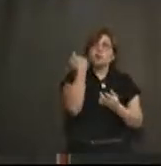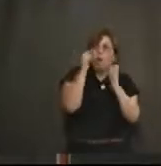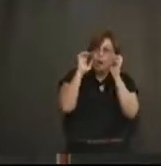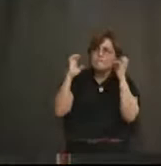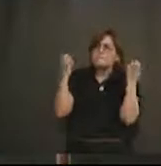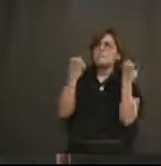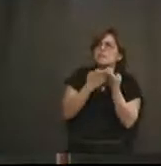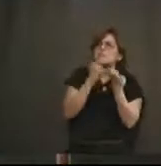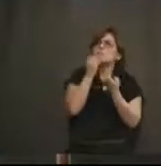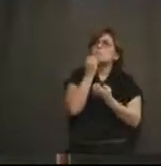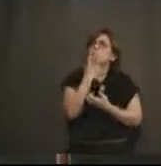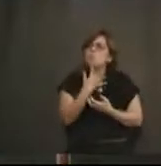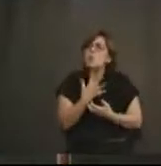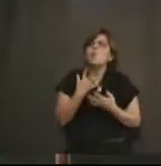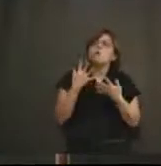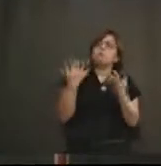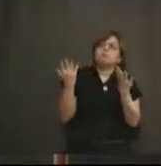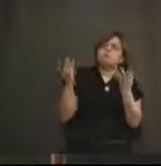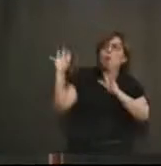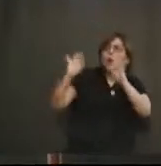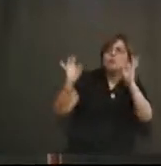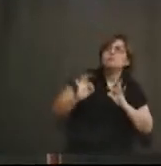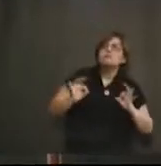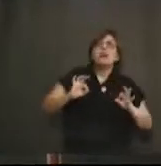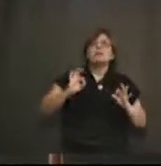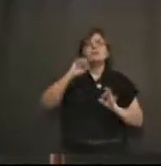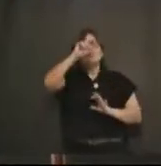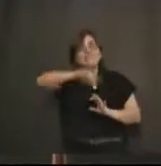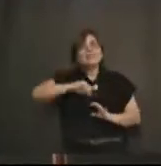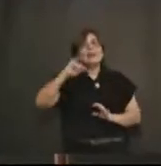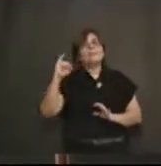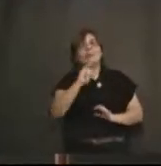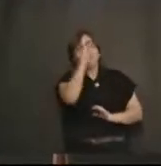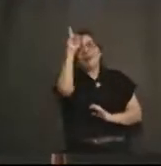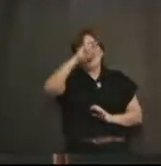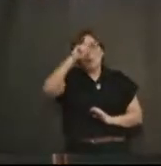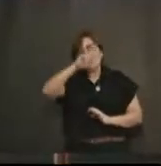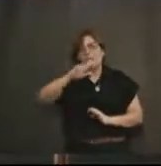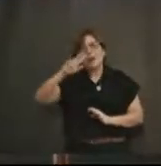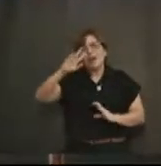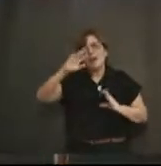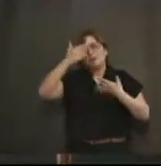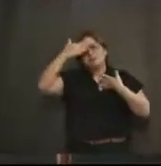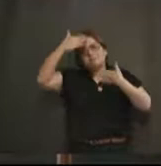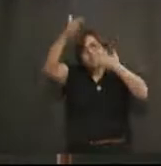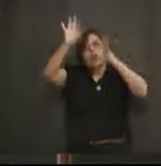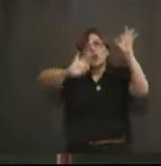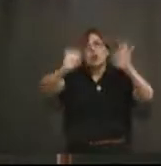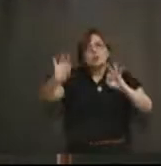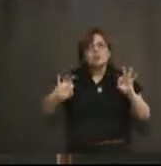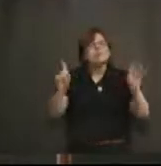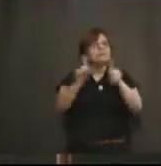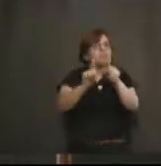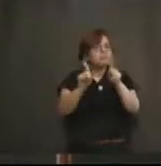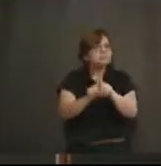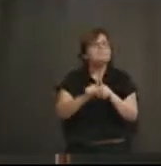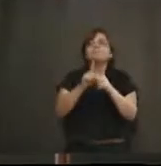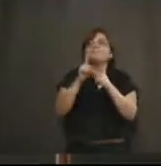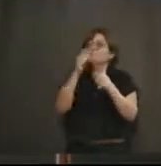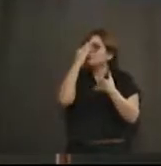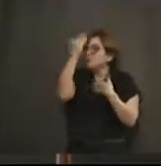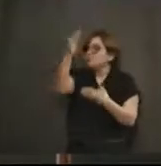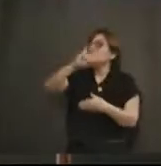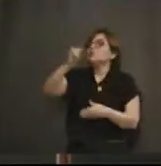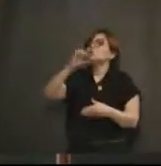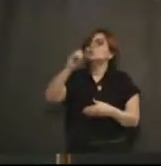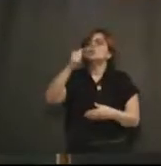emocionante, né, participar de tudo isso. Então, eu quero agradecer aos organizadores, né, ao João Rodrigues, ao